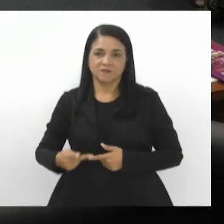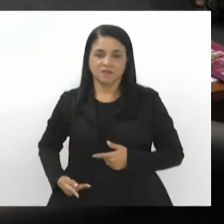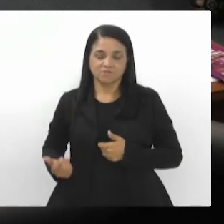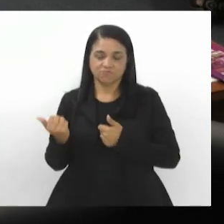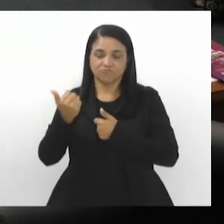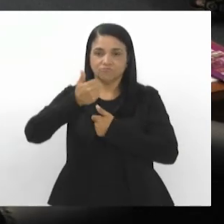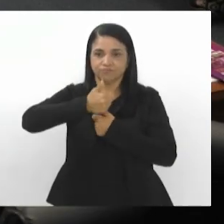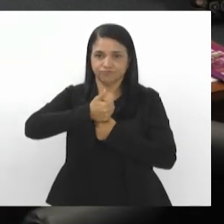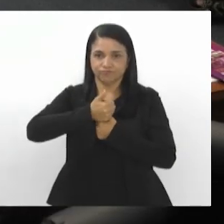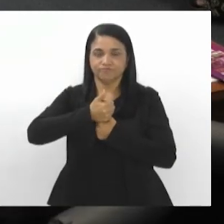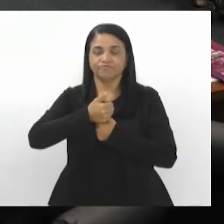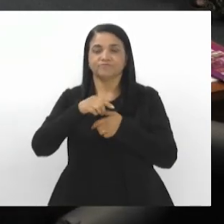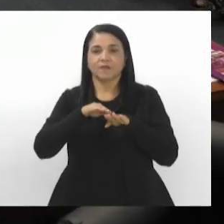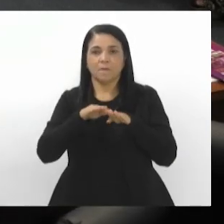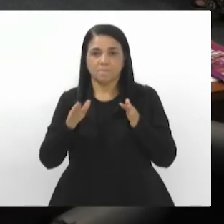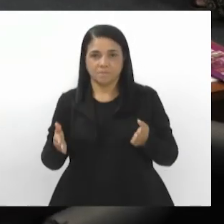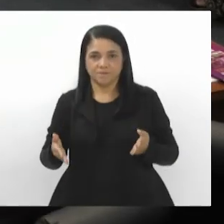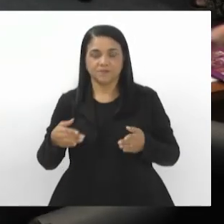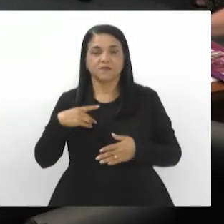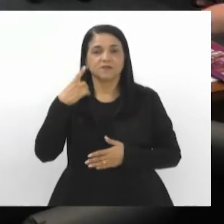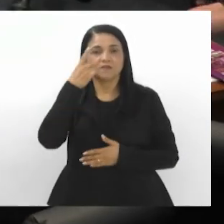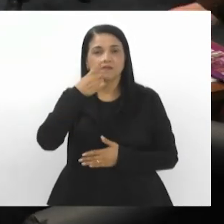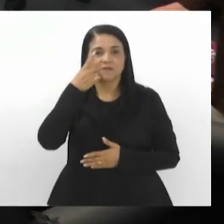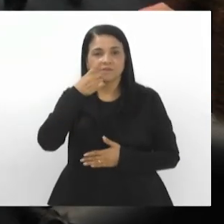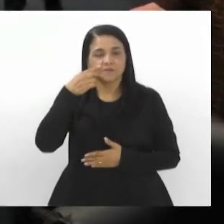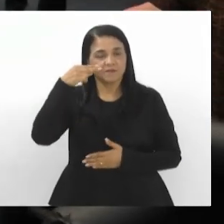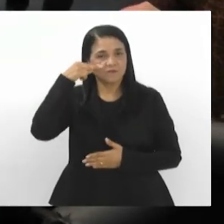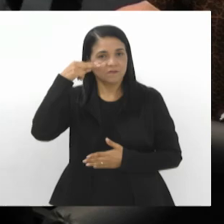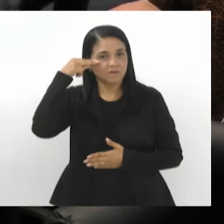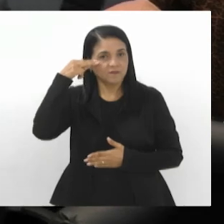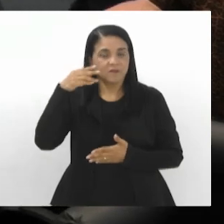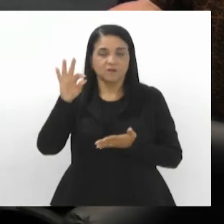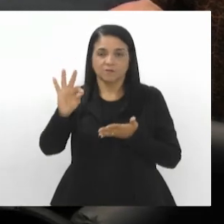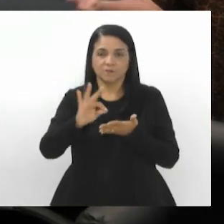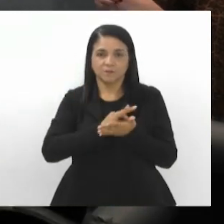mesa. Primeiro orador inscrito, deputado Luiz Paulo, por favor.